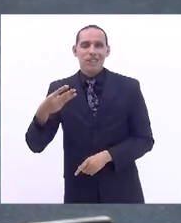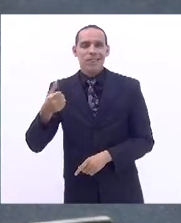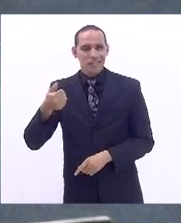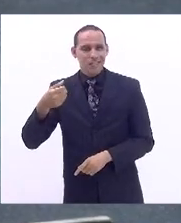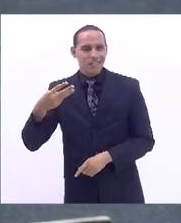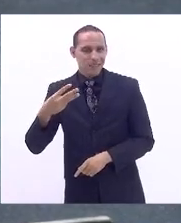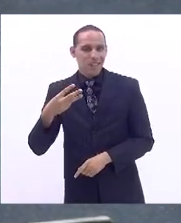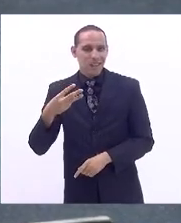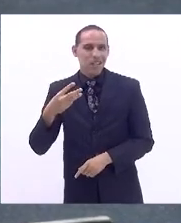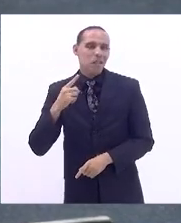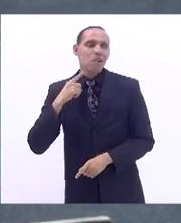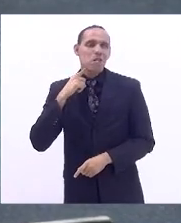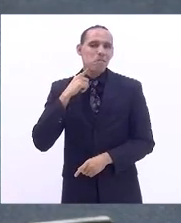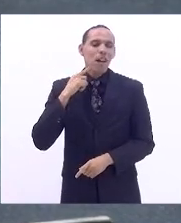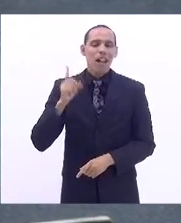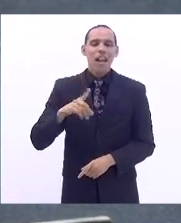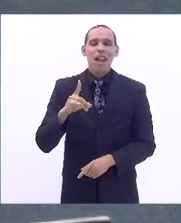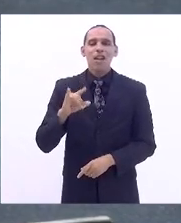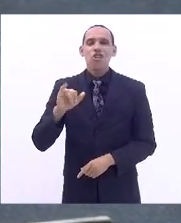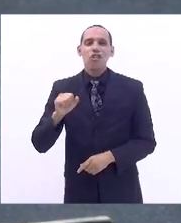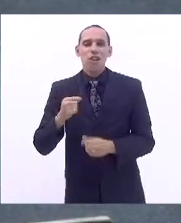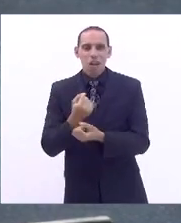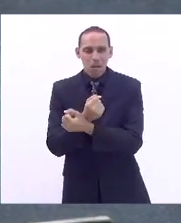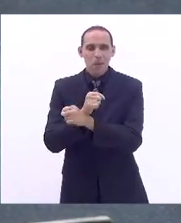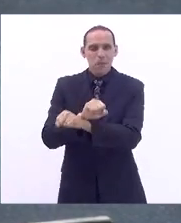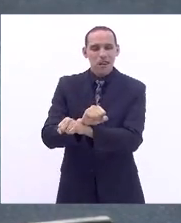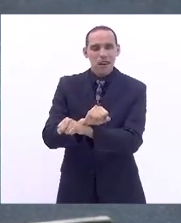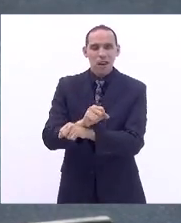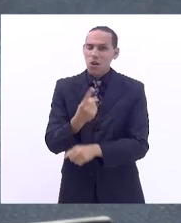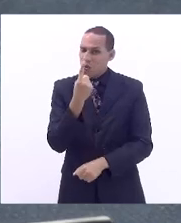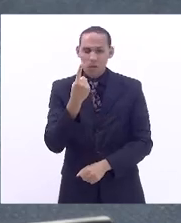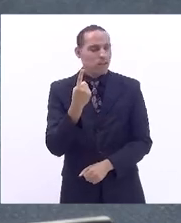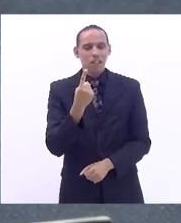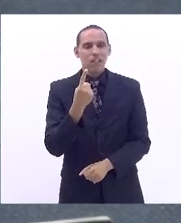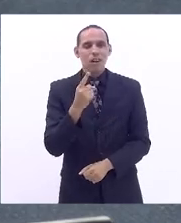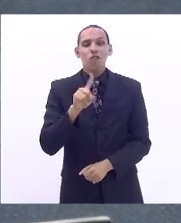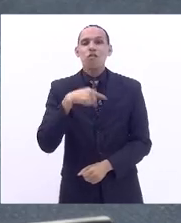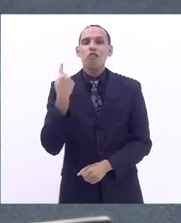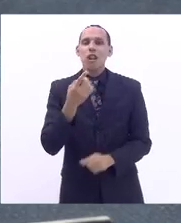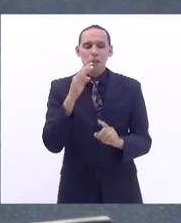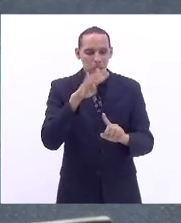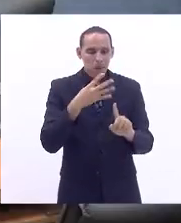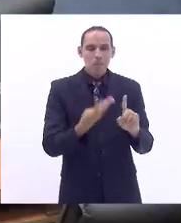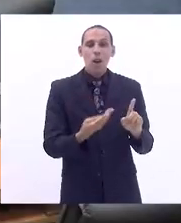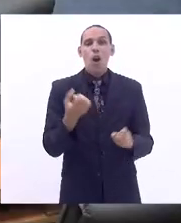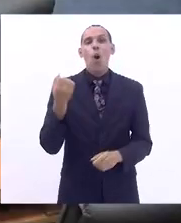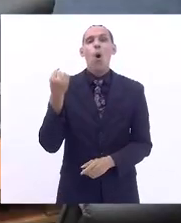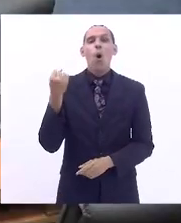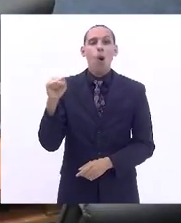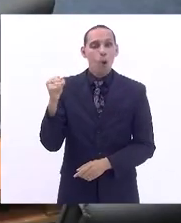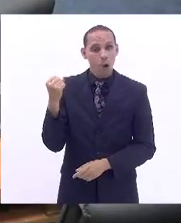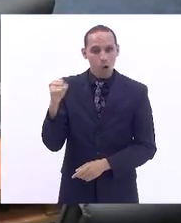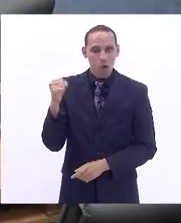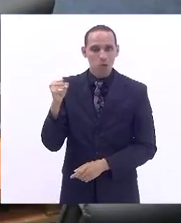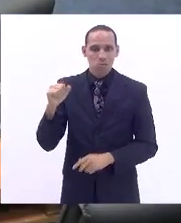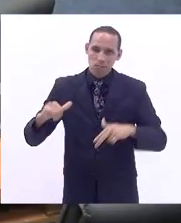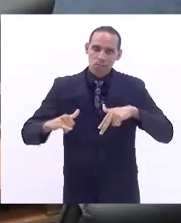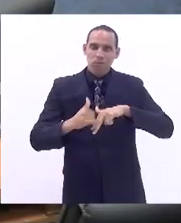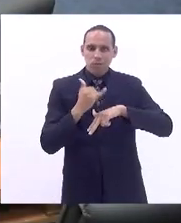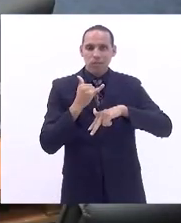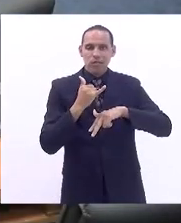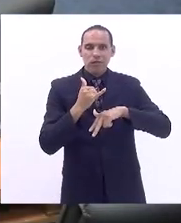que é o dia da Abolição traseiro não foi apenas umas homenageamos cerca de oito vítimas do reconhecimento